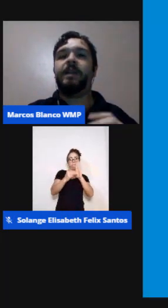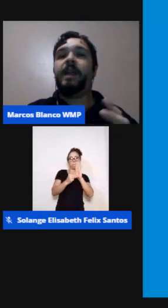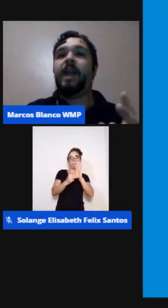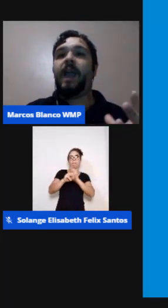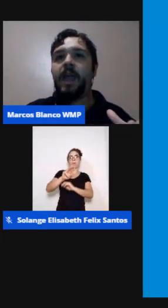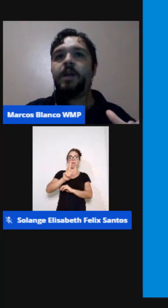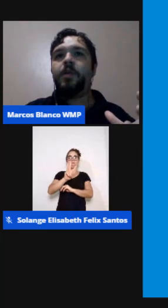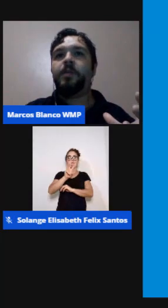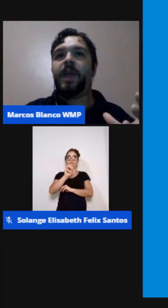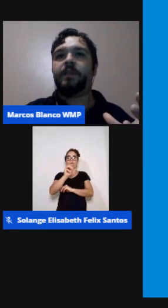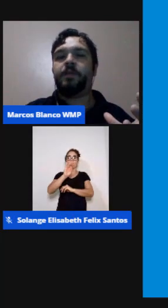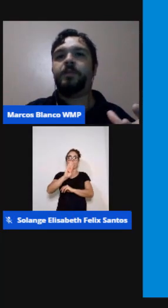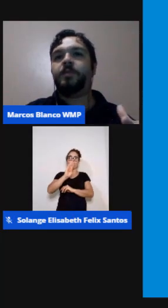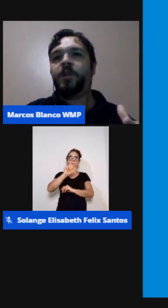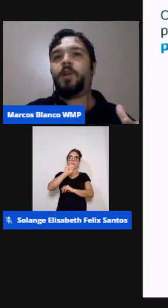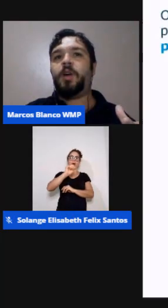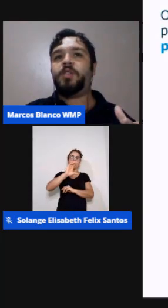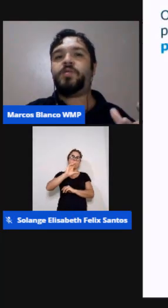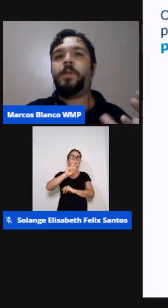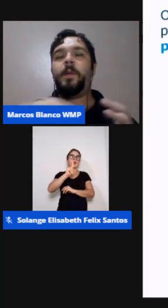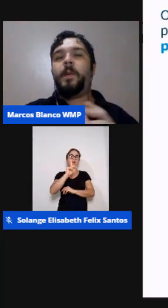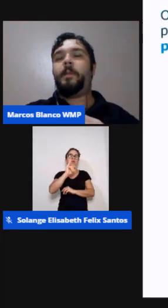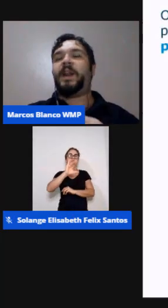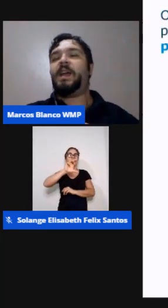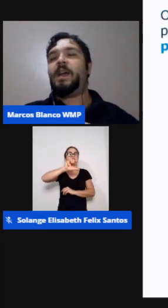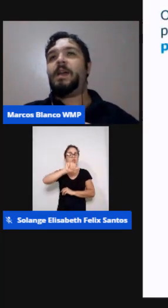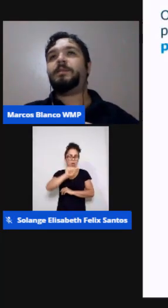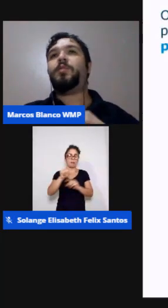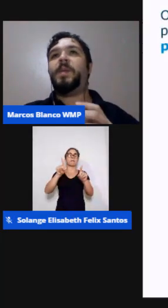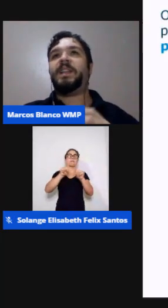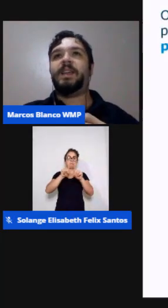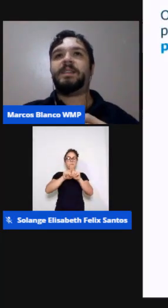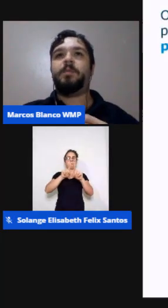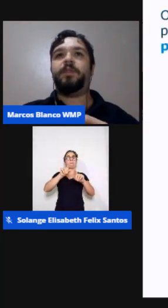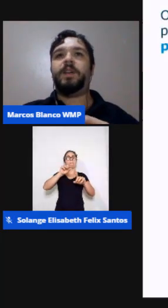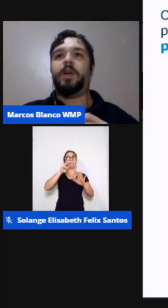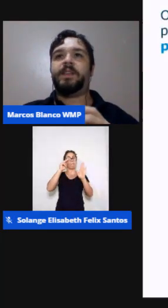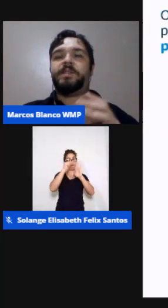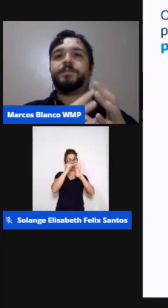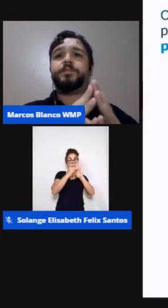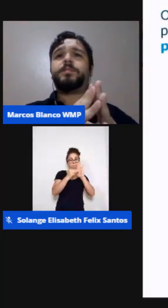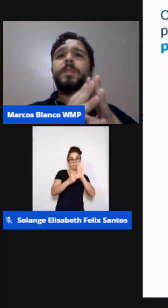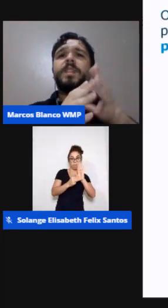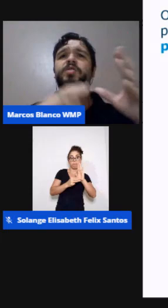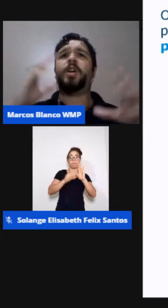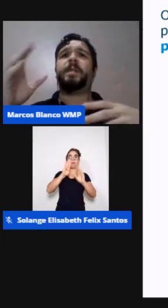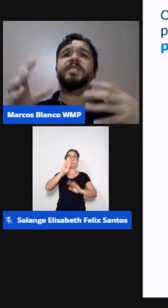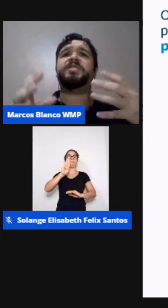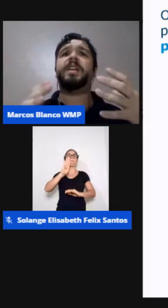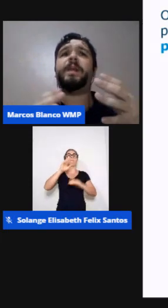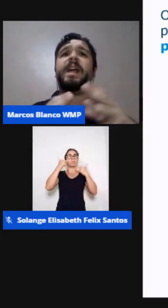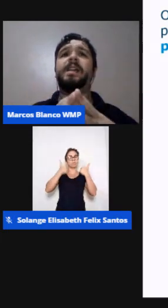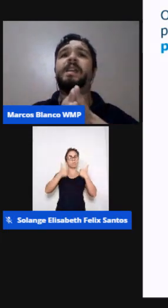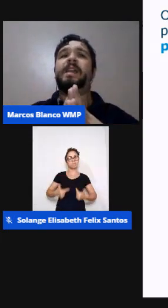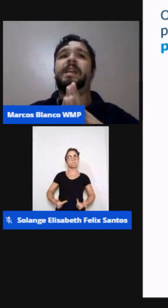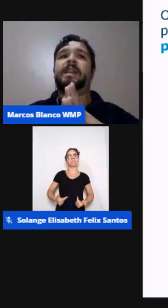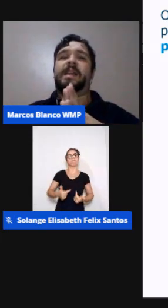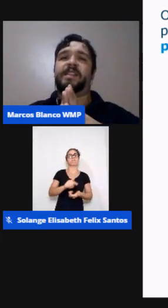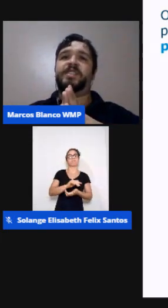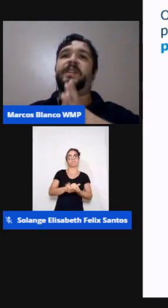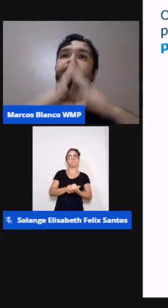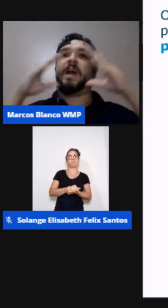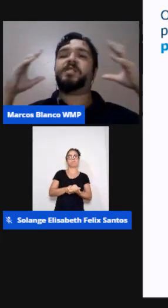que também é um método biológico para combater as arboviroses. Só para a gente